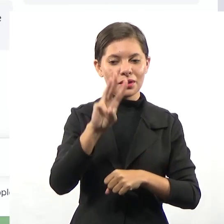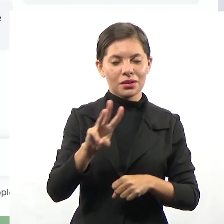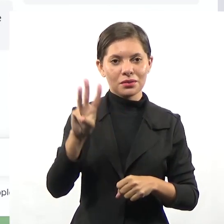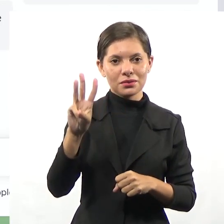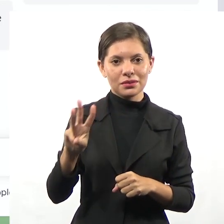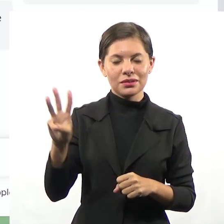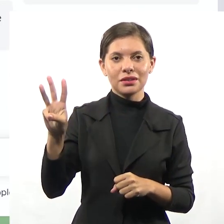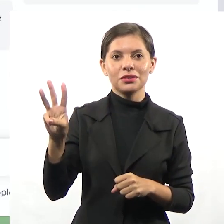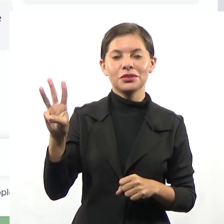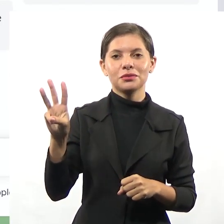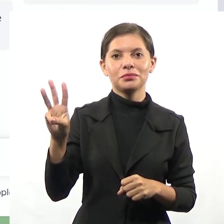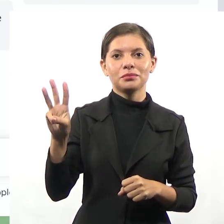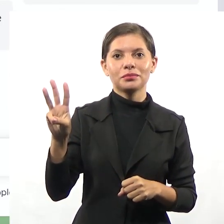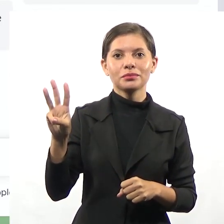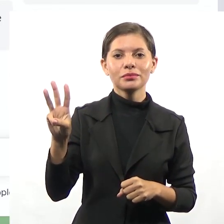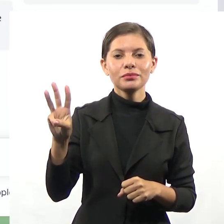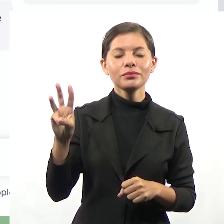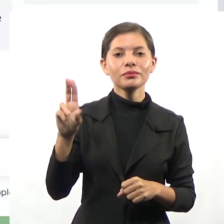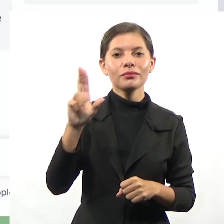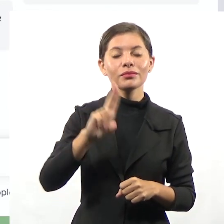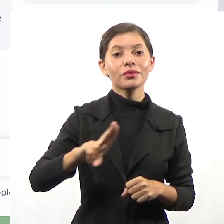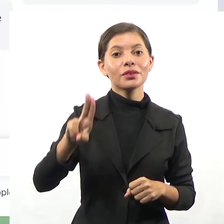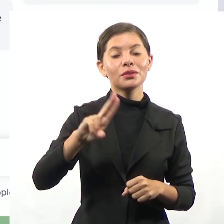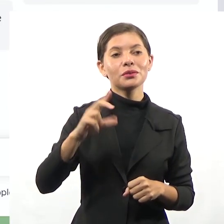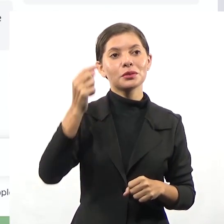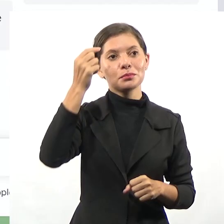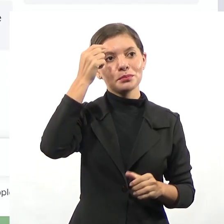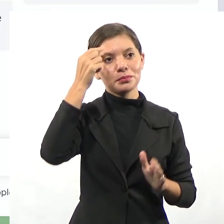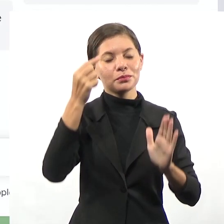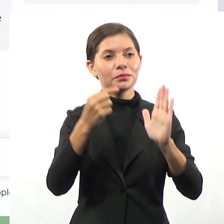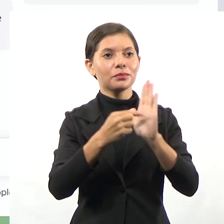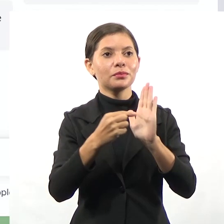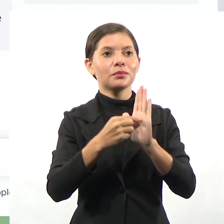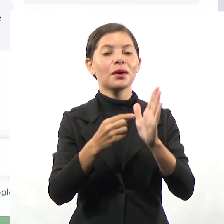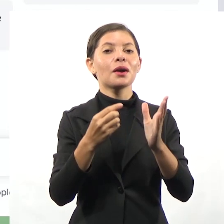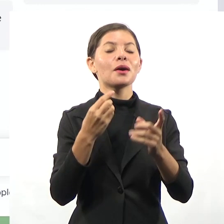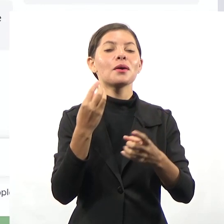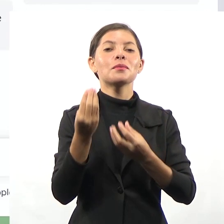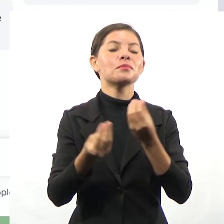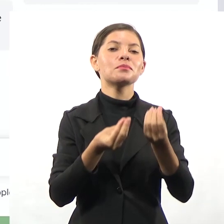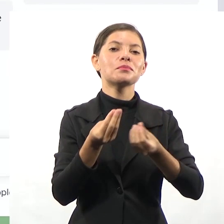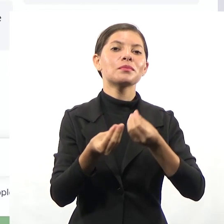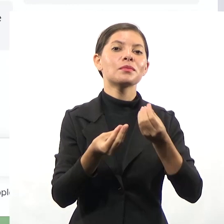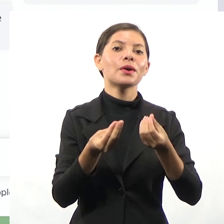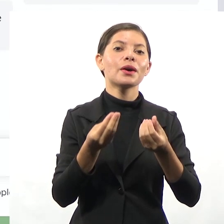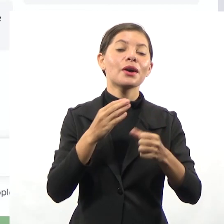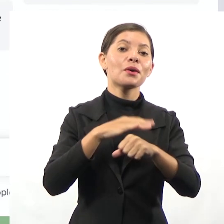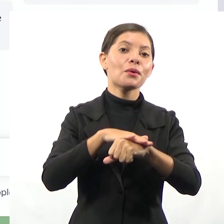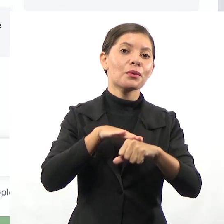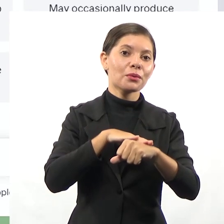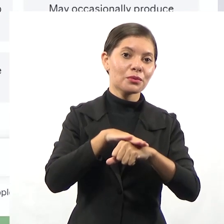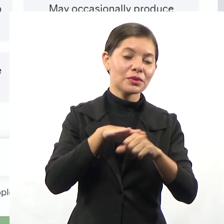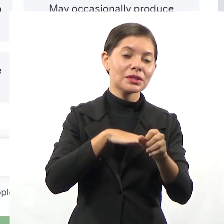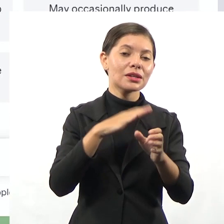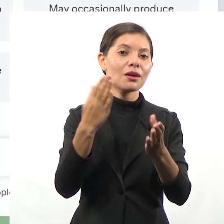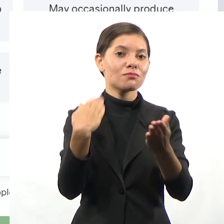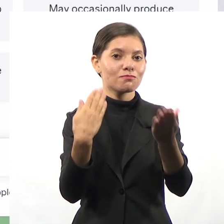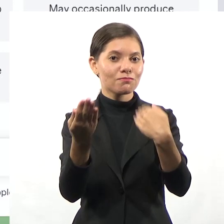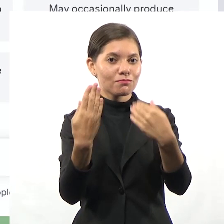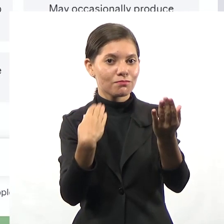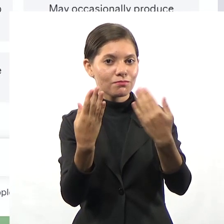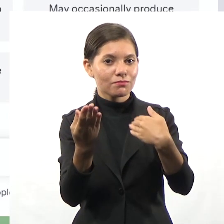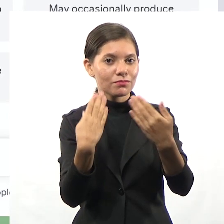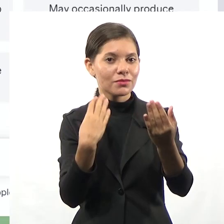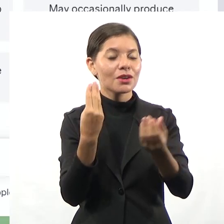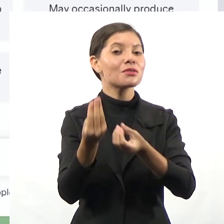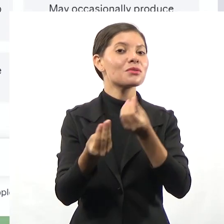artificial para conversar com o usuário. Eu vou conversar através de texto. Então, na página do